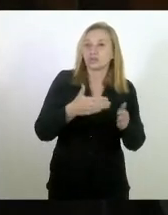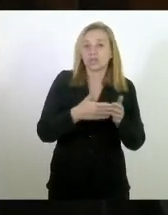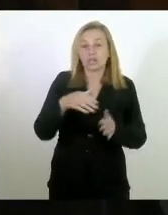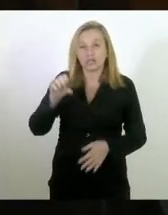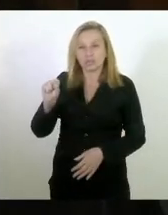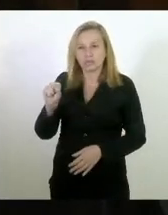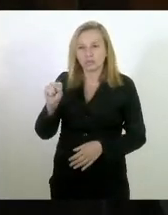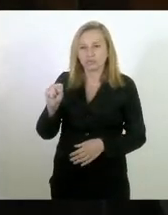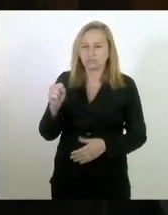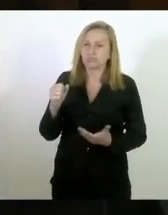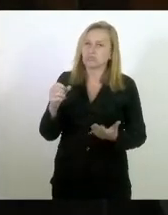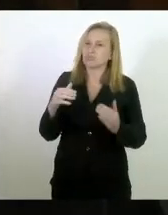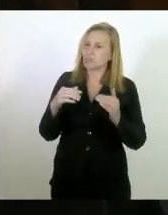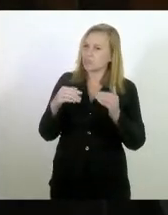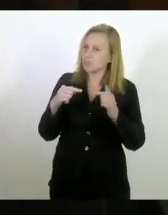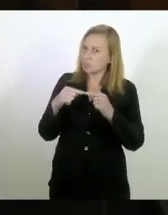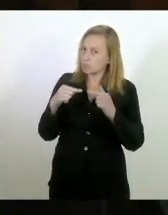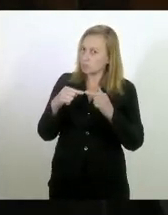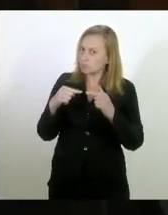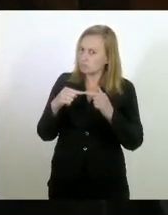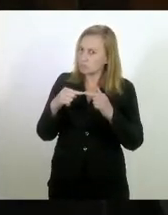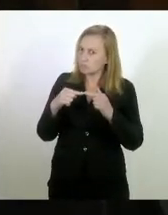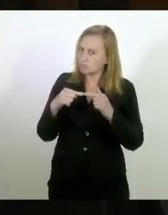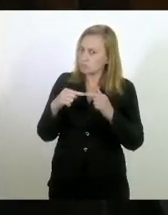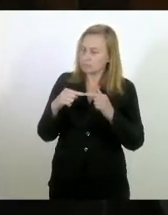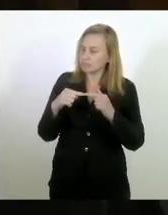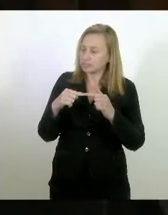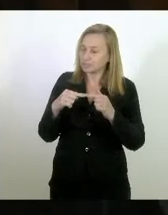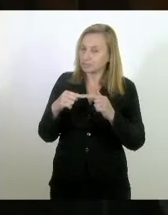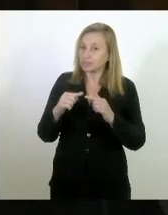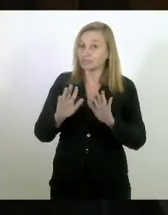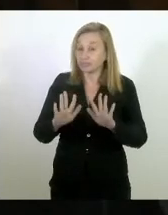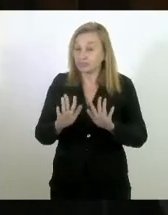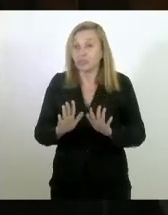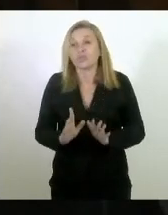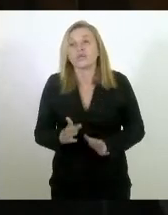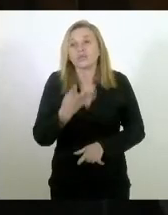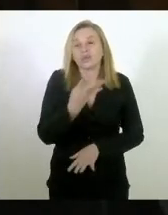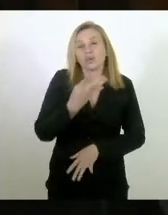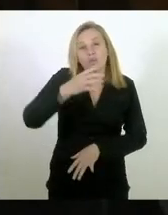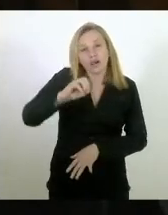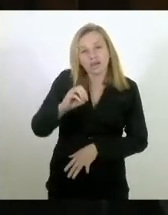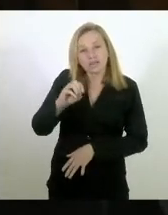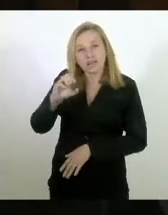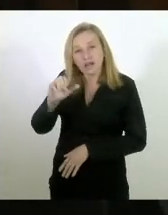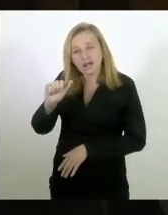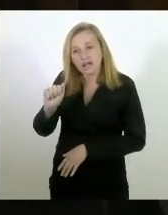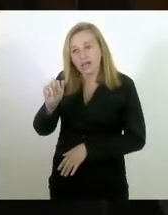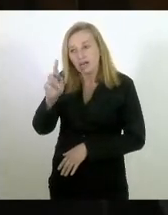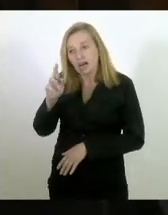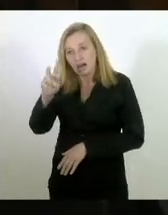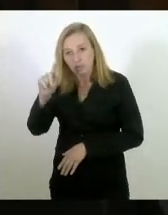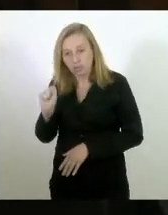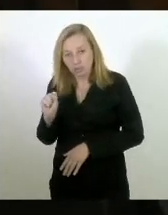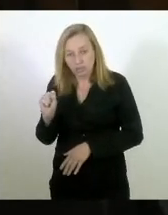ocorre a senhora presidente que essa plêiade de 40 cargos